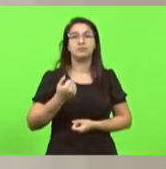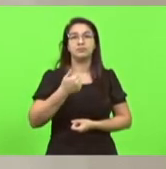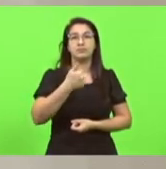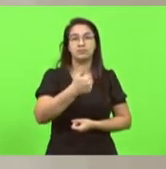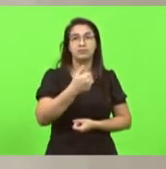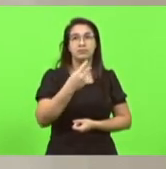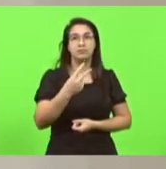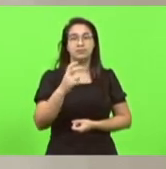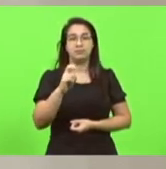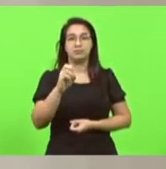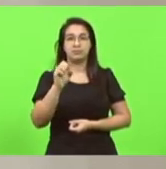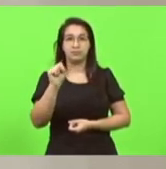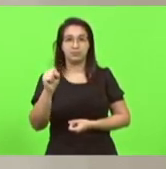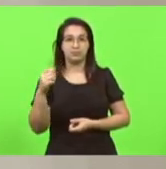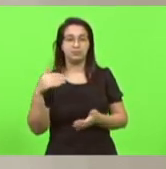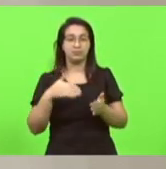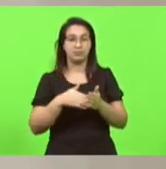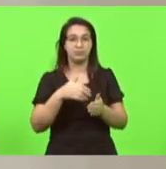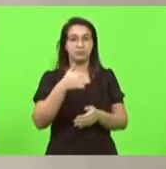1258 a